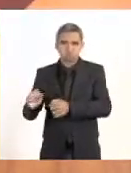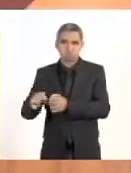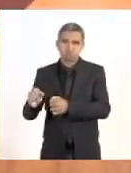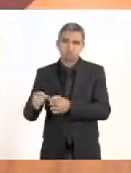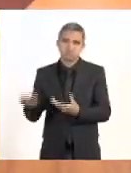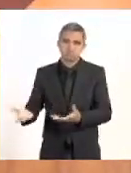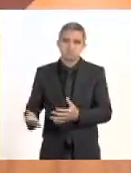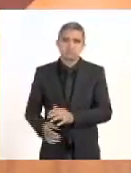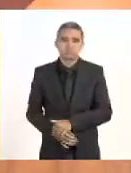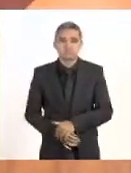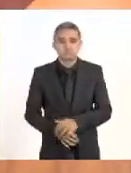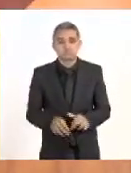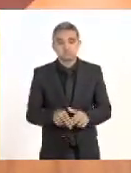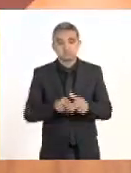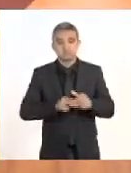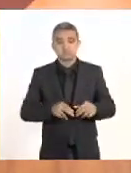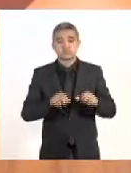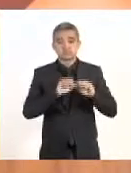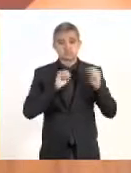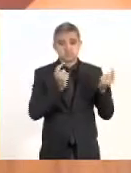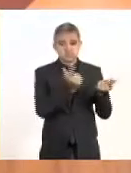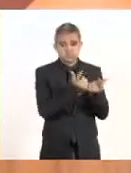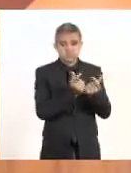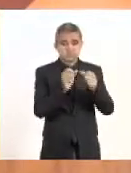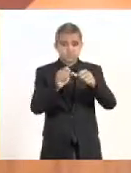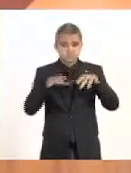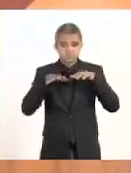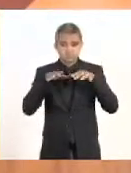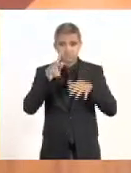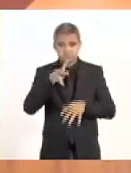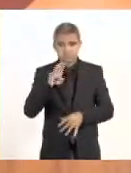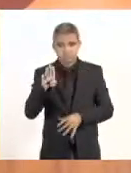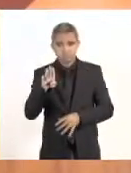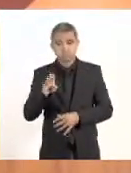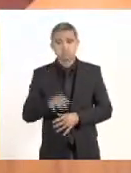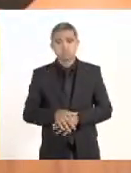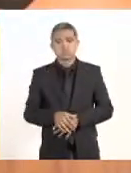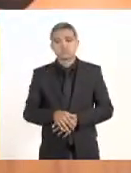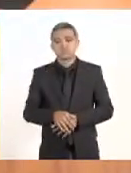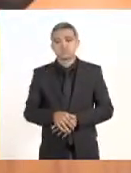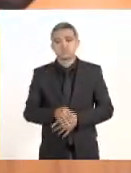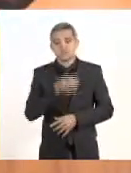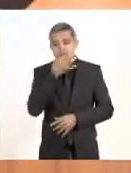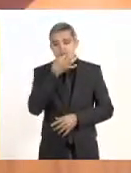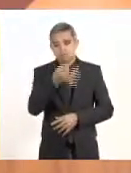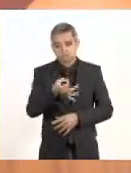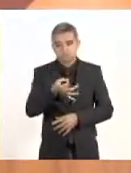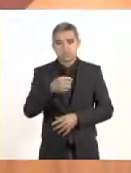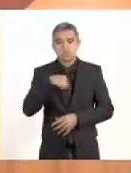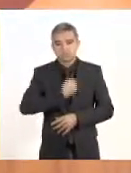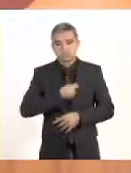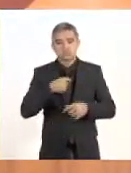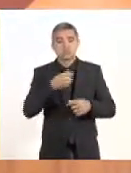Assembleia, pela realização da audiência pública, nós propomos que o governo possa fazer essa